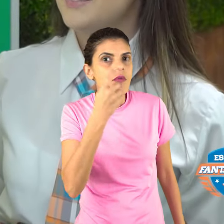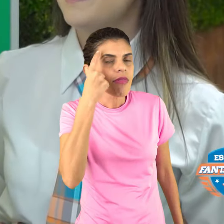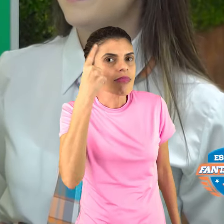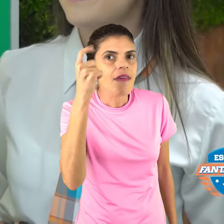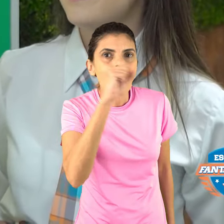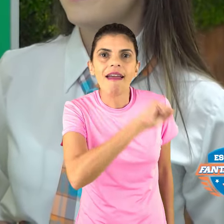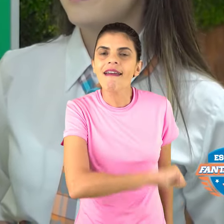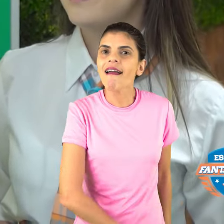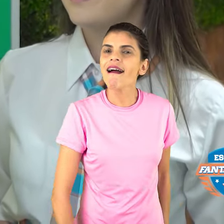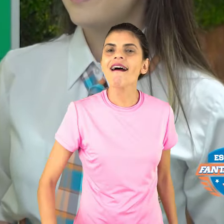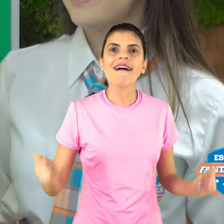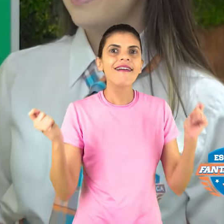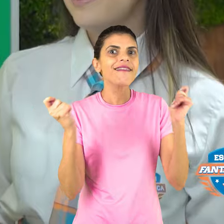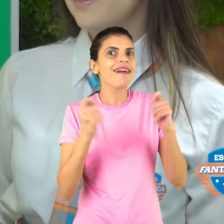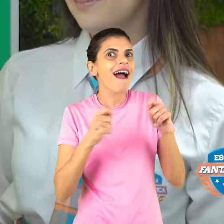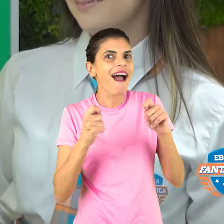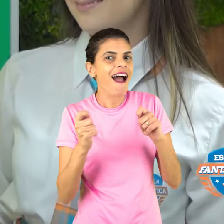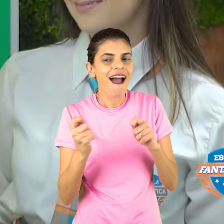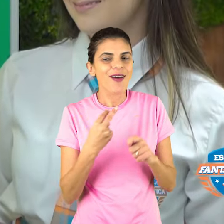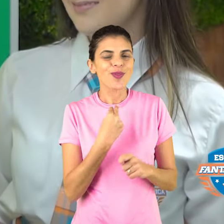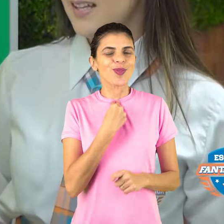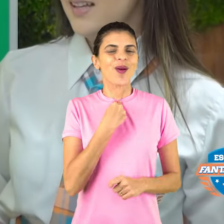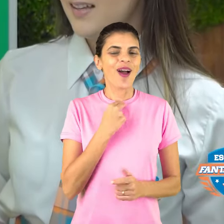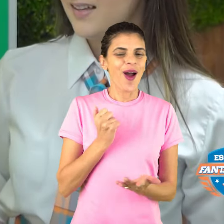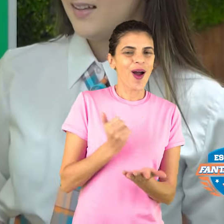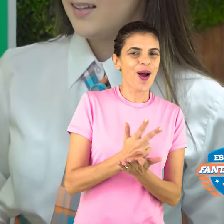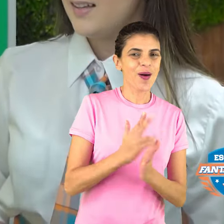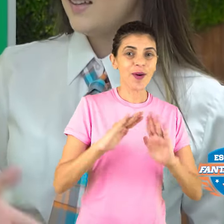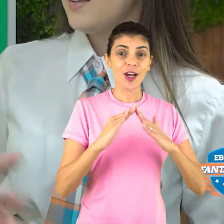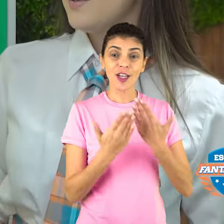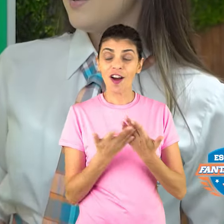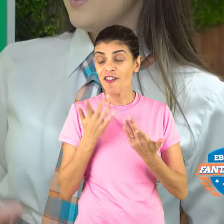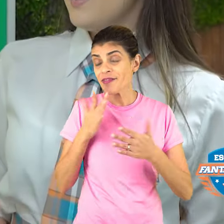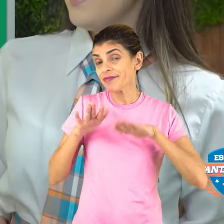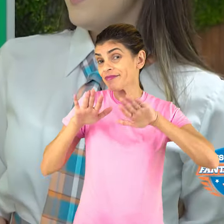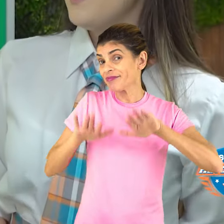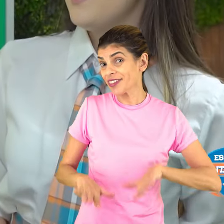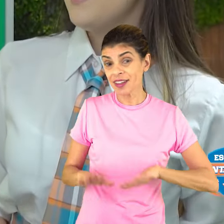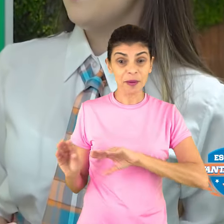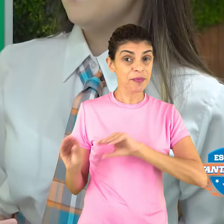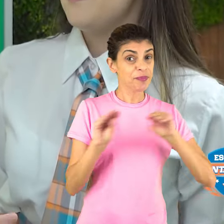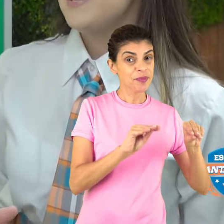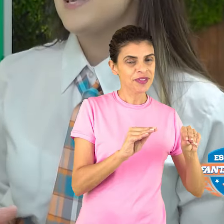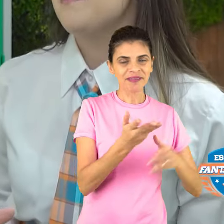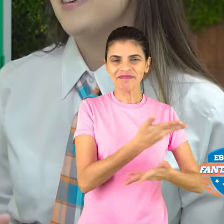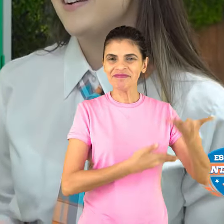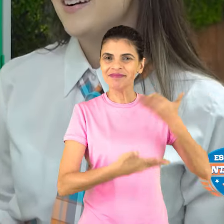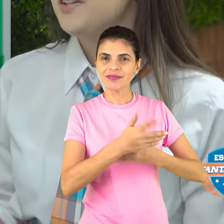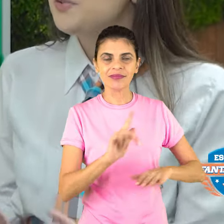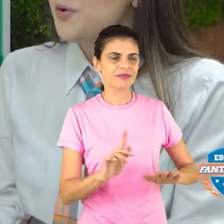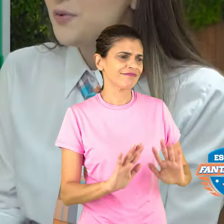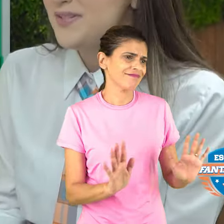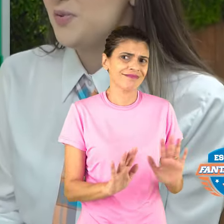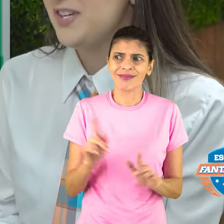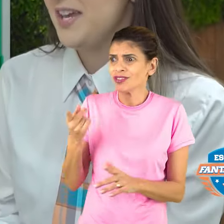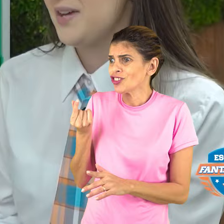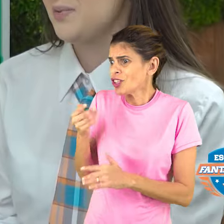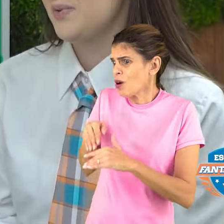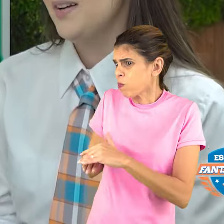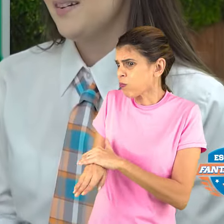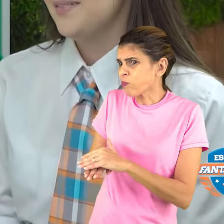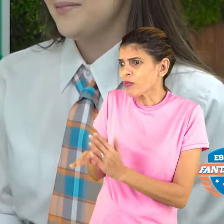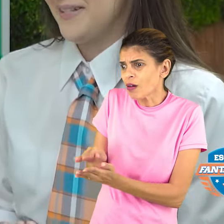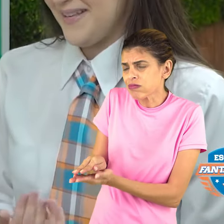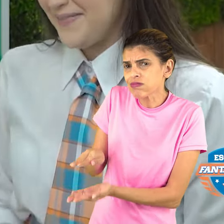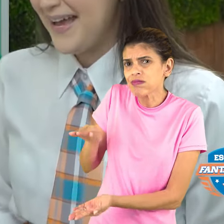ideia, Ana! Assim a mãe da Camila não vai poder comprar mais a escola e ela não vai precisar se mudar. Mas amiga, é todo o seu